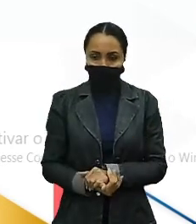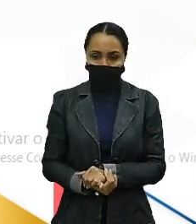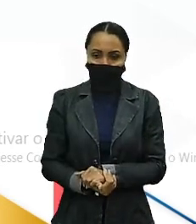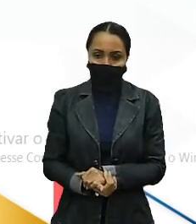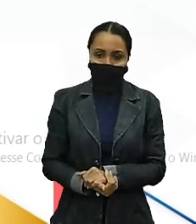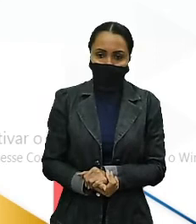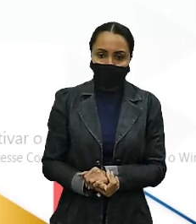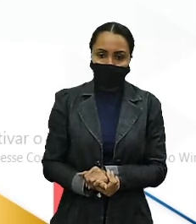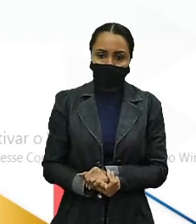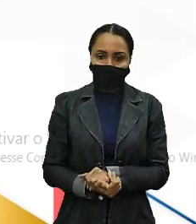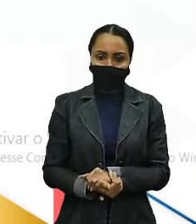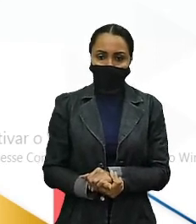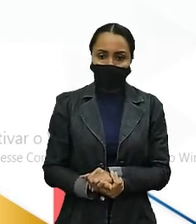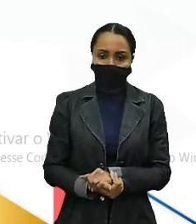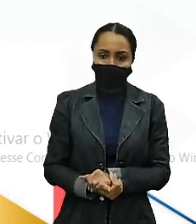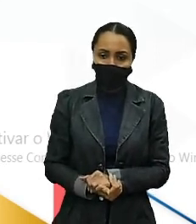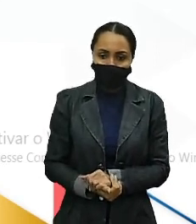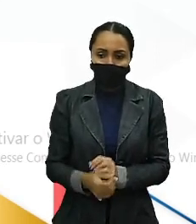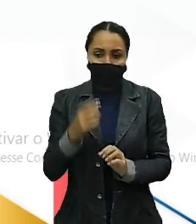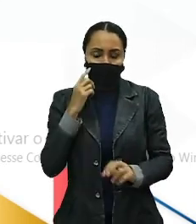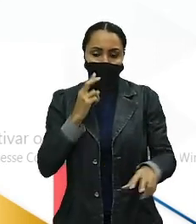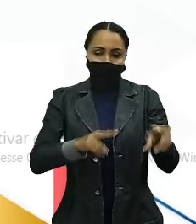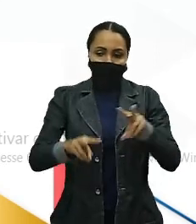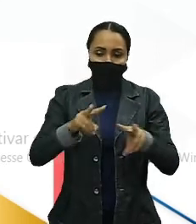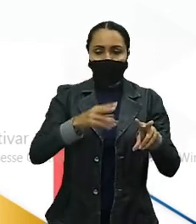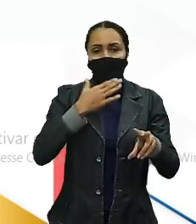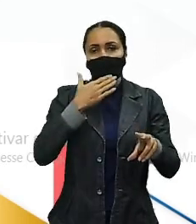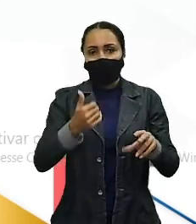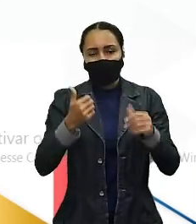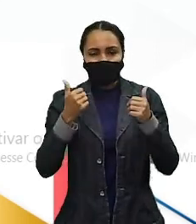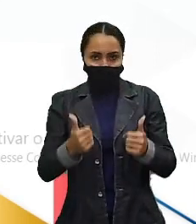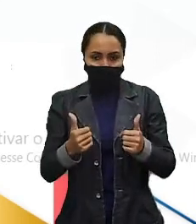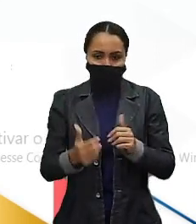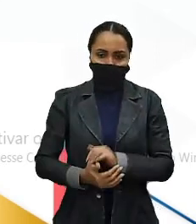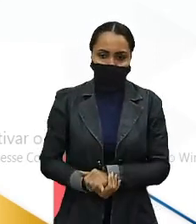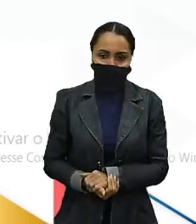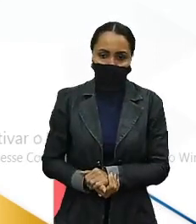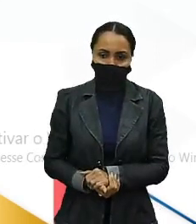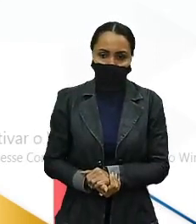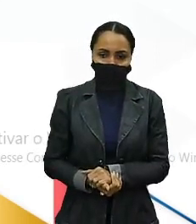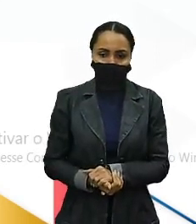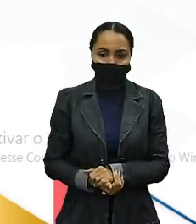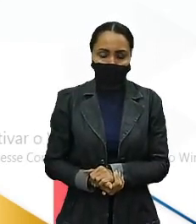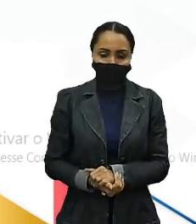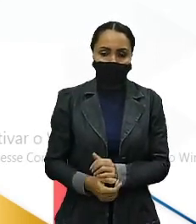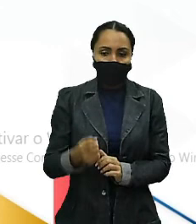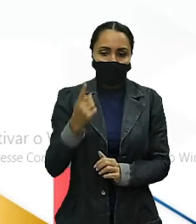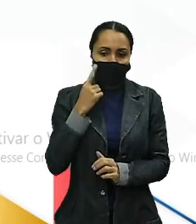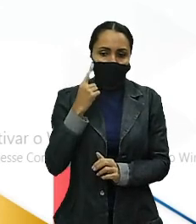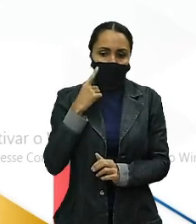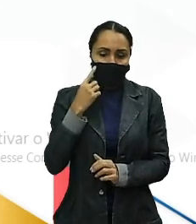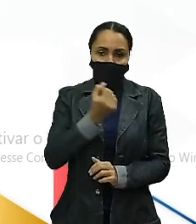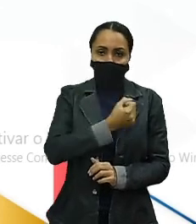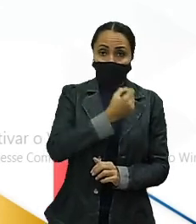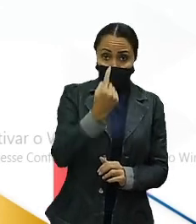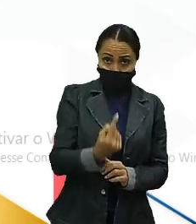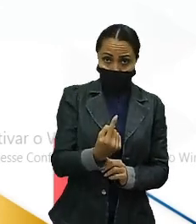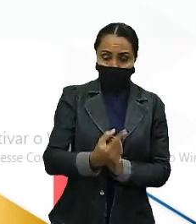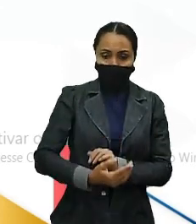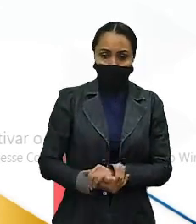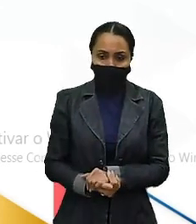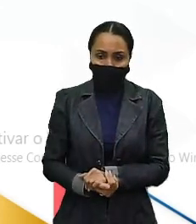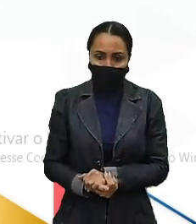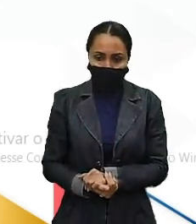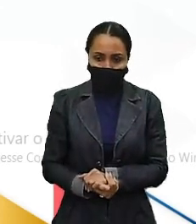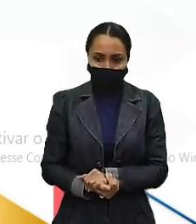comigo, ó. Aumentei agora para você visualizar melhor, tá? Observe esse número 1. Vamos para o número 1? O número 1 é melhor,